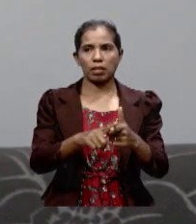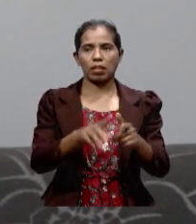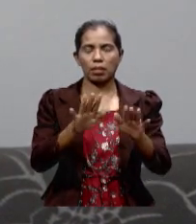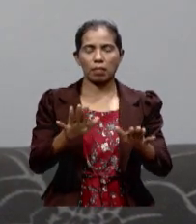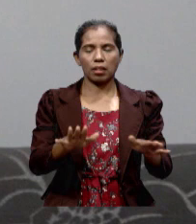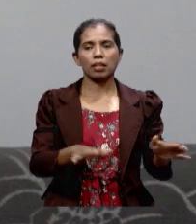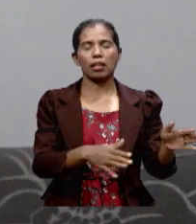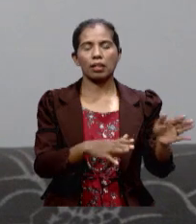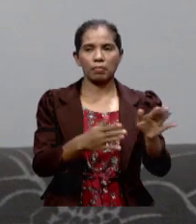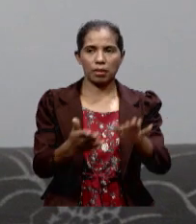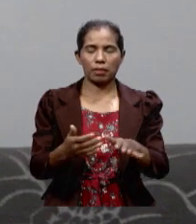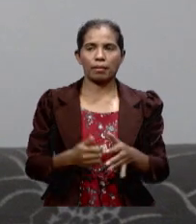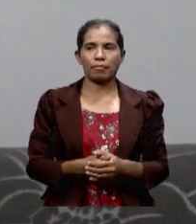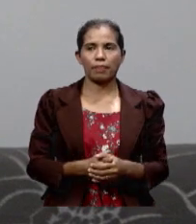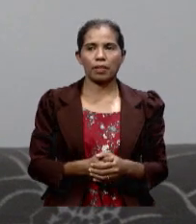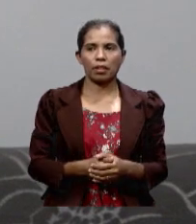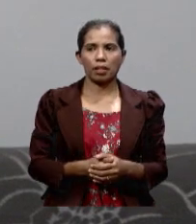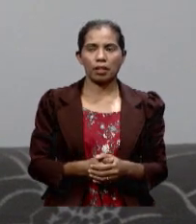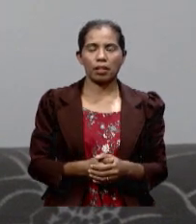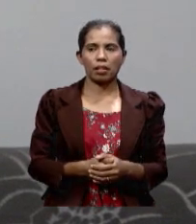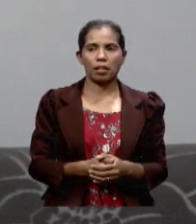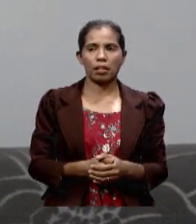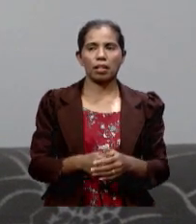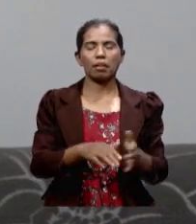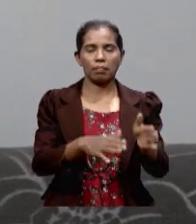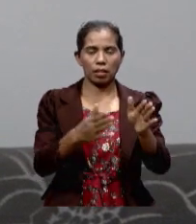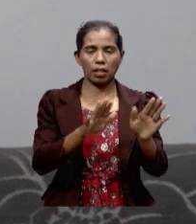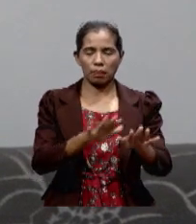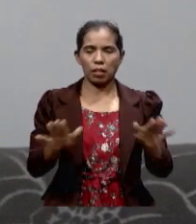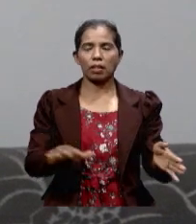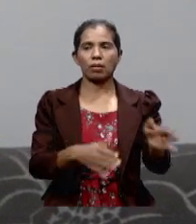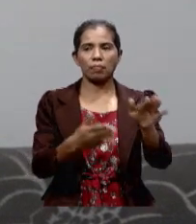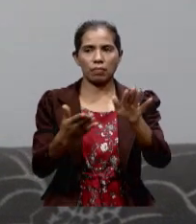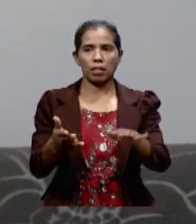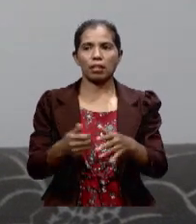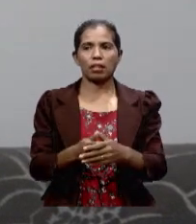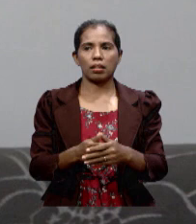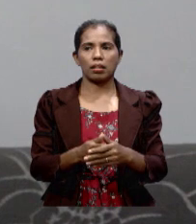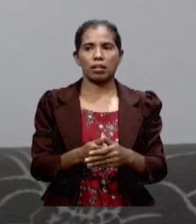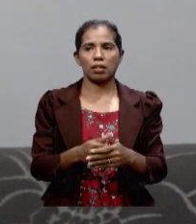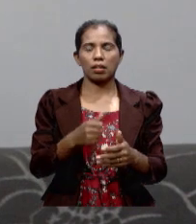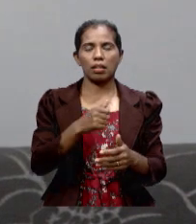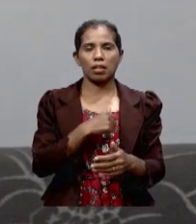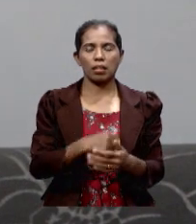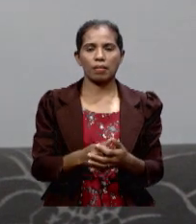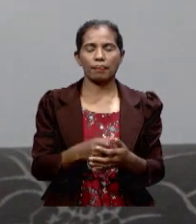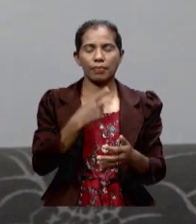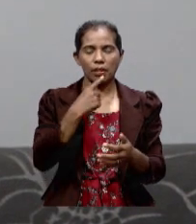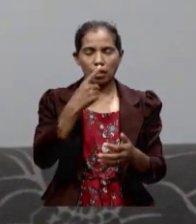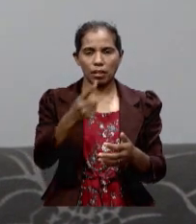total psicologicamente lavar sofre to mate nyama rasik halo de nunci nyama rasik assim na hatama